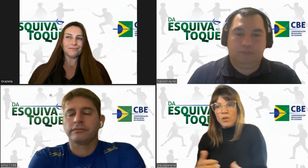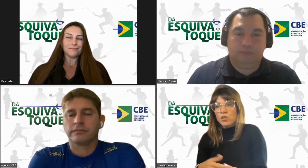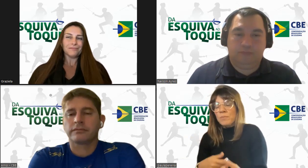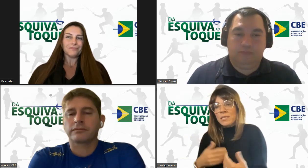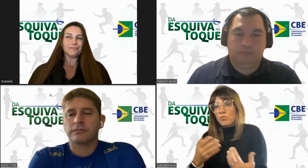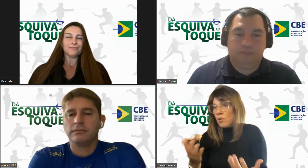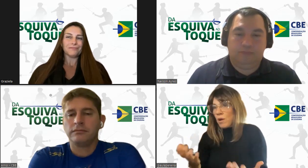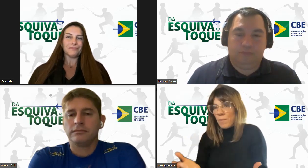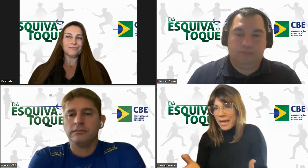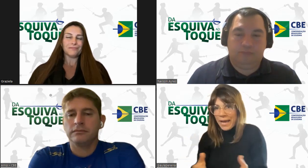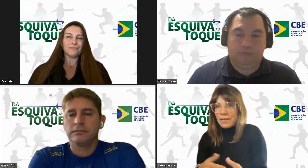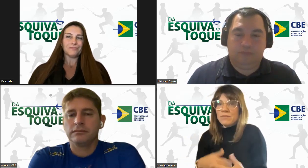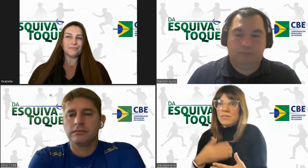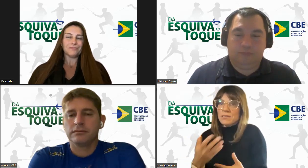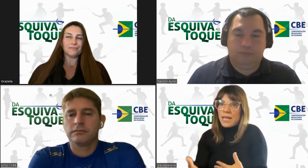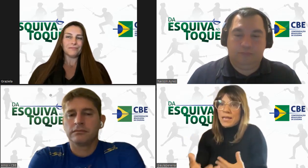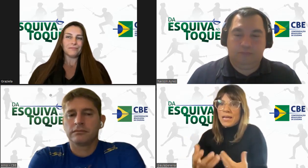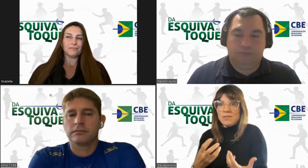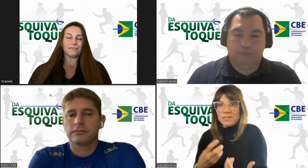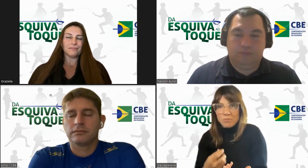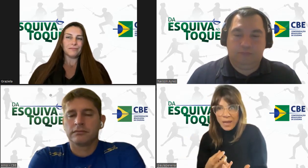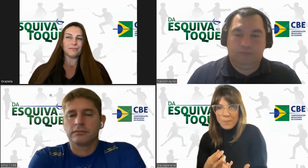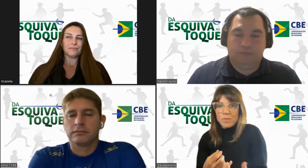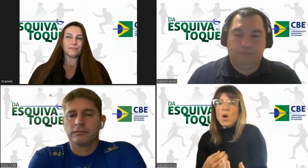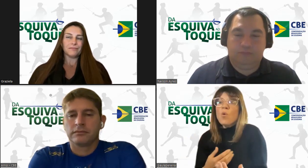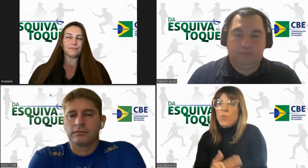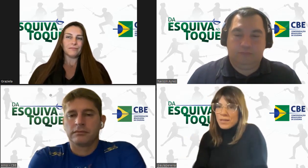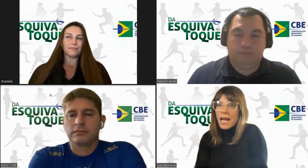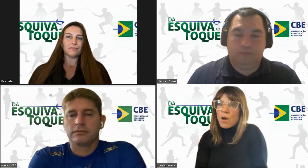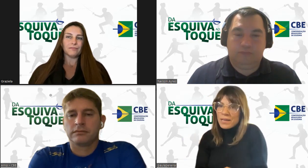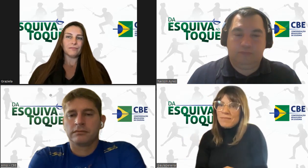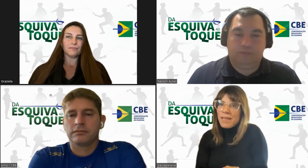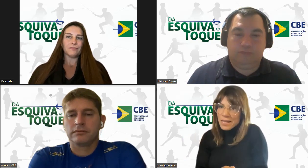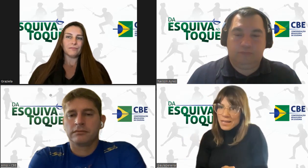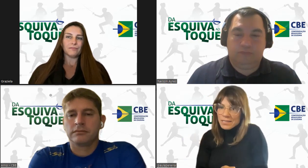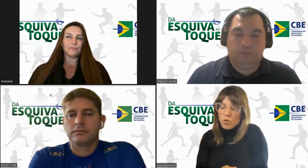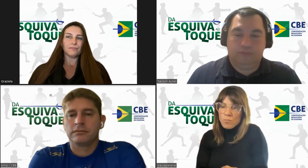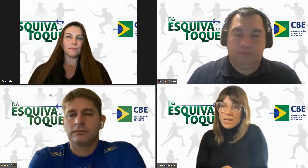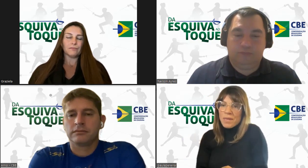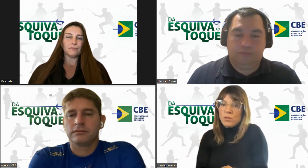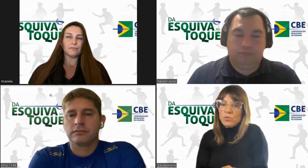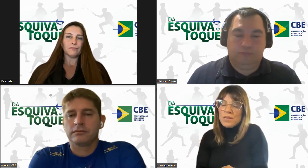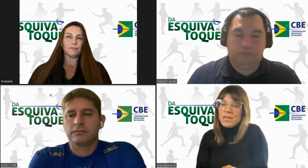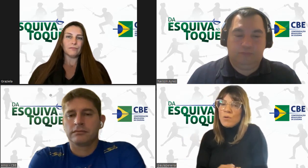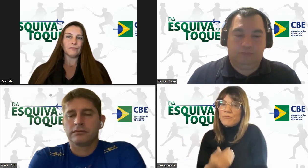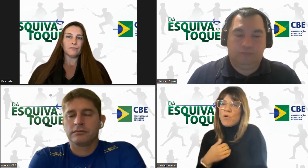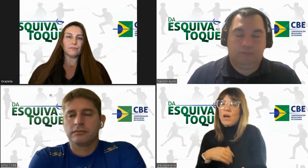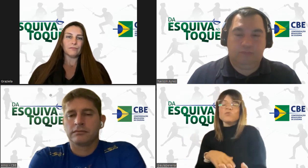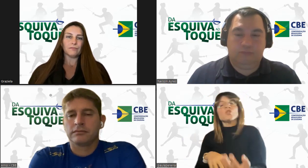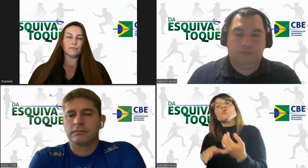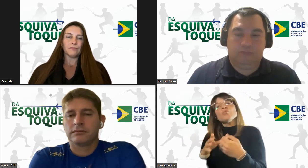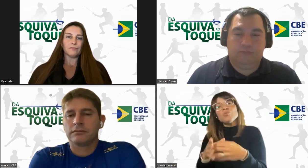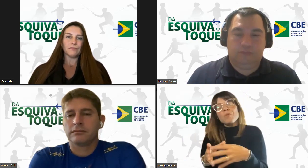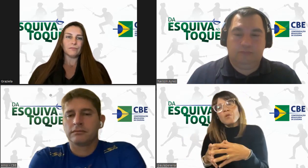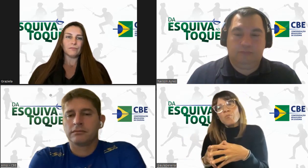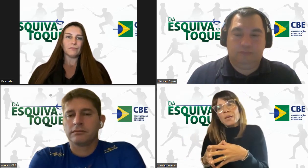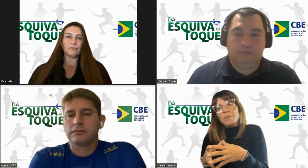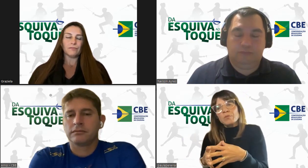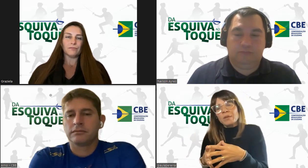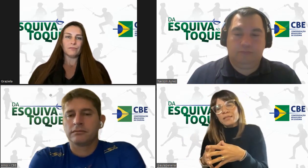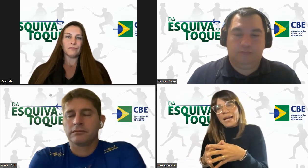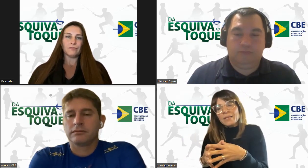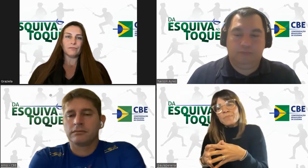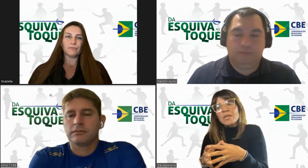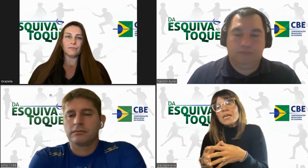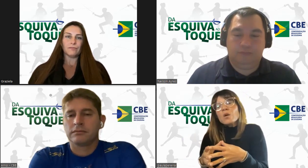para se suporte Mas isso não é uma regra Às vezes tem às vezes não tem o ideal é que tem esse acompanhamento e eu reforço que junto com